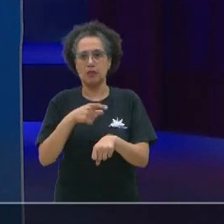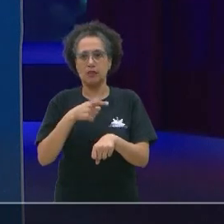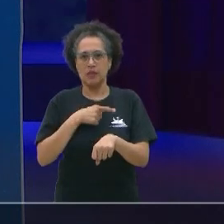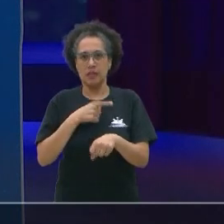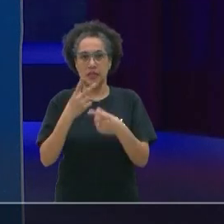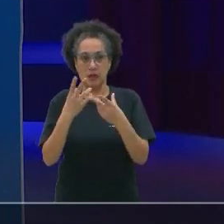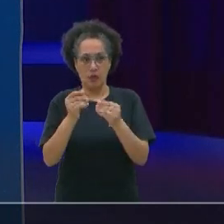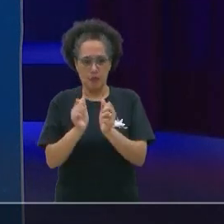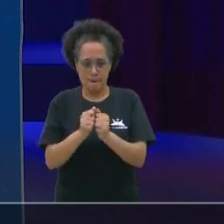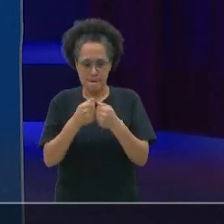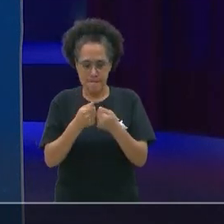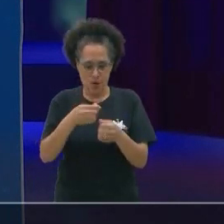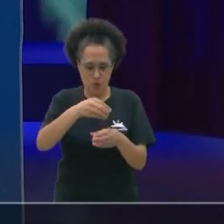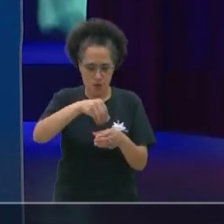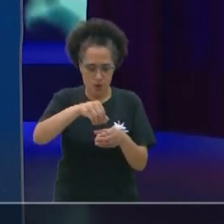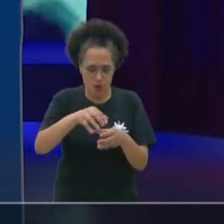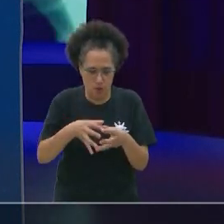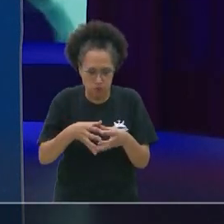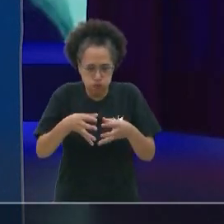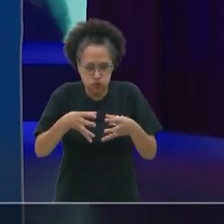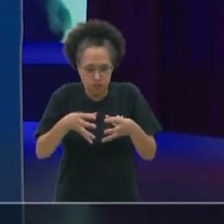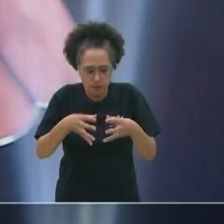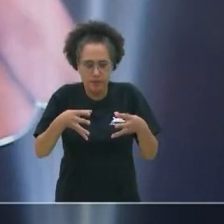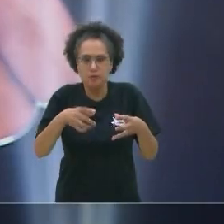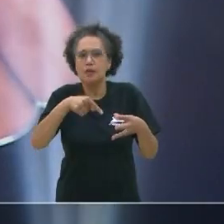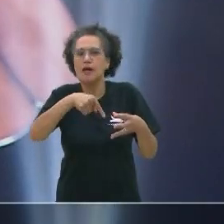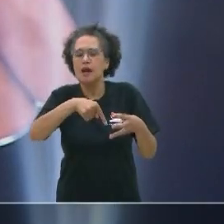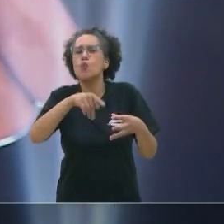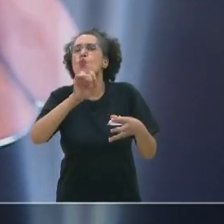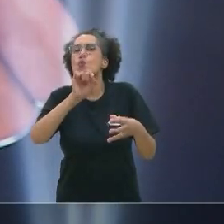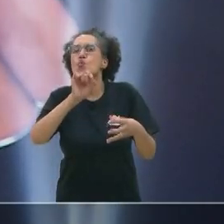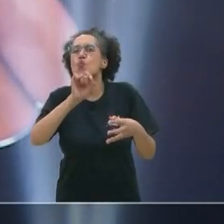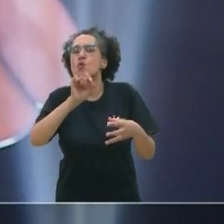fermento evangélico do anúncio.